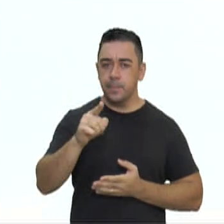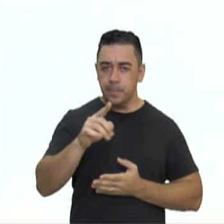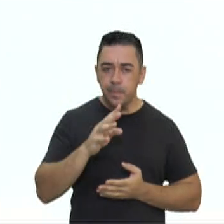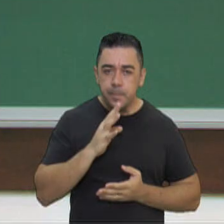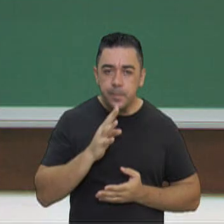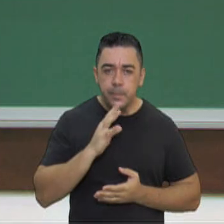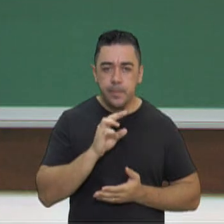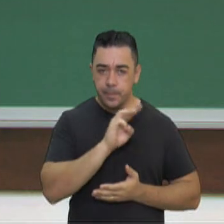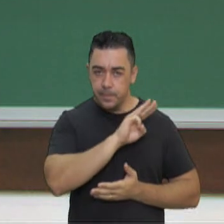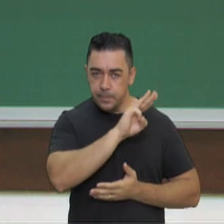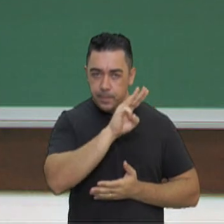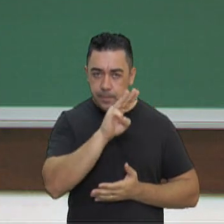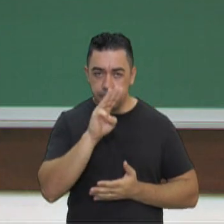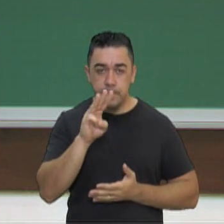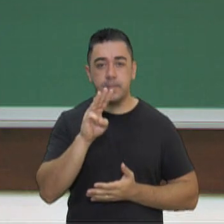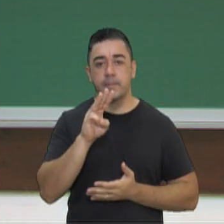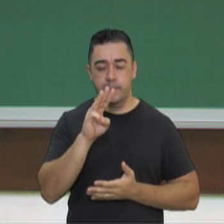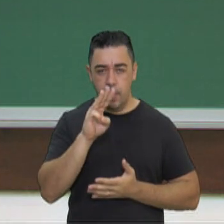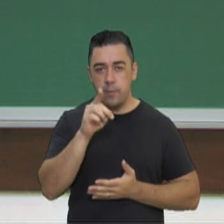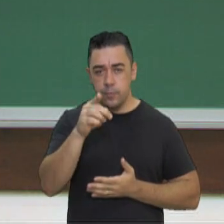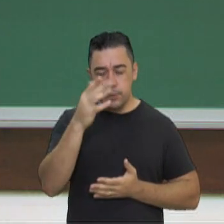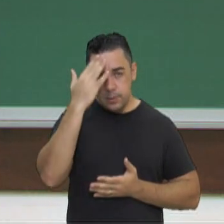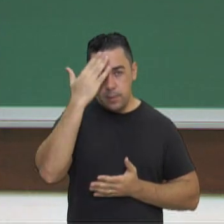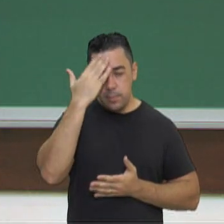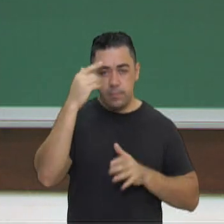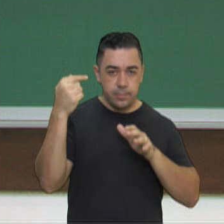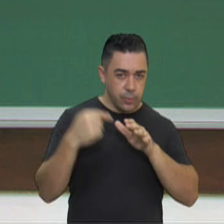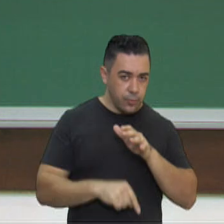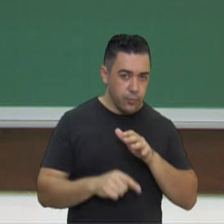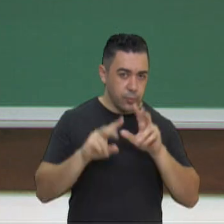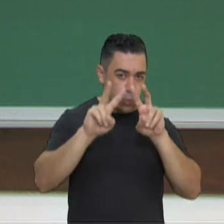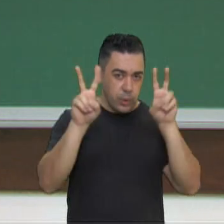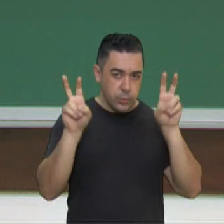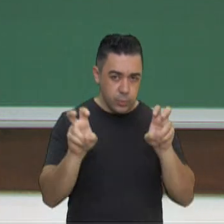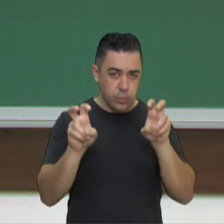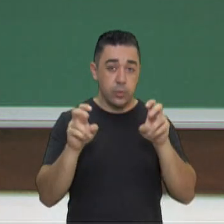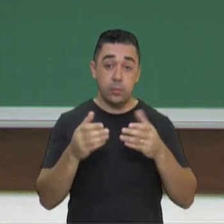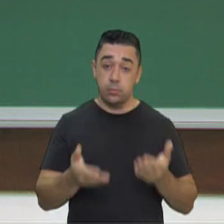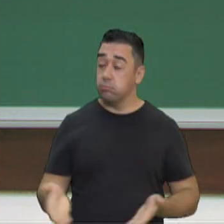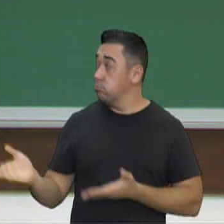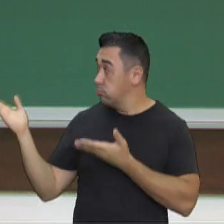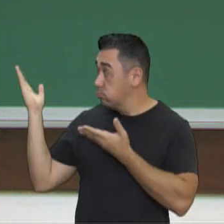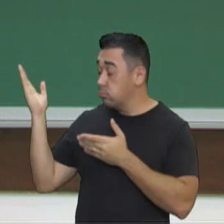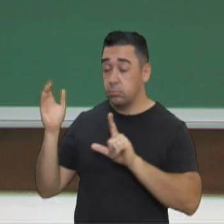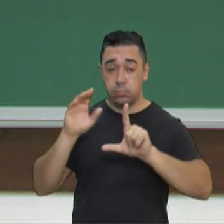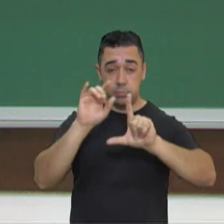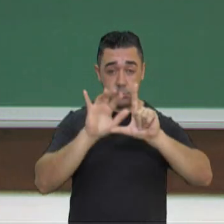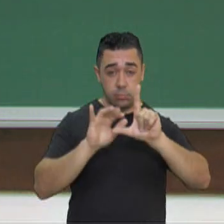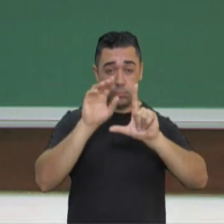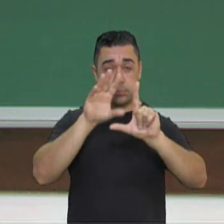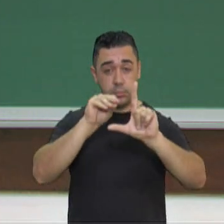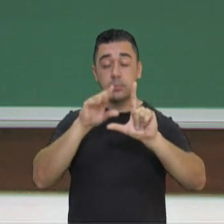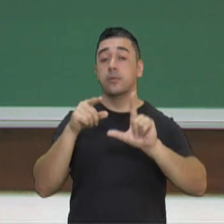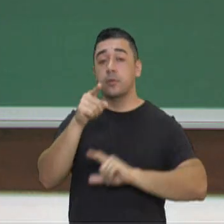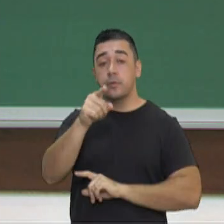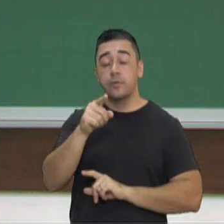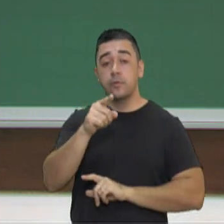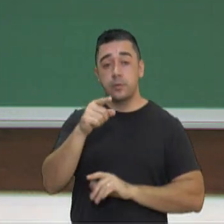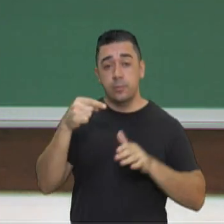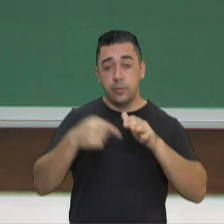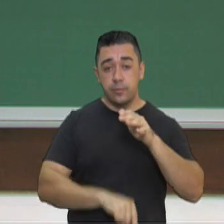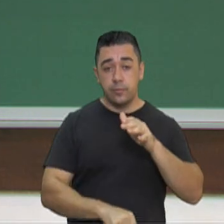esse site aí, né, para ficar mais por dentro ainda desse assunto, tá? Então, fica aí uma dica para você se